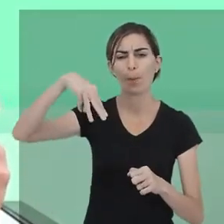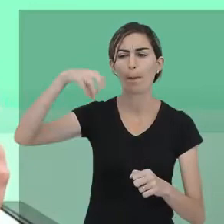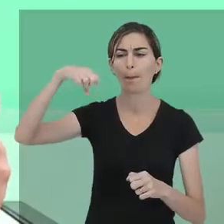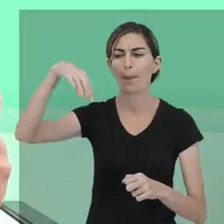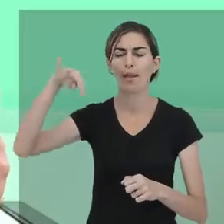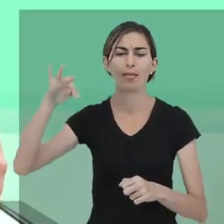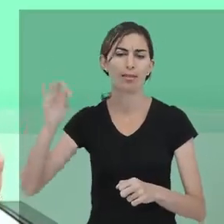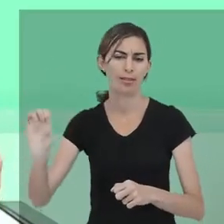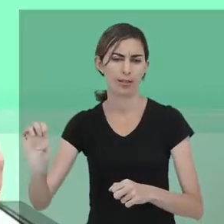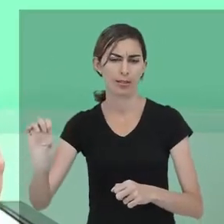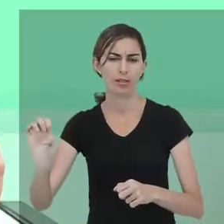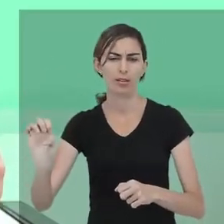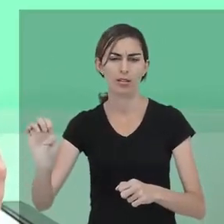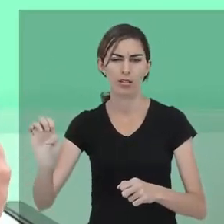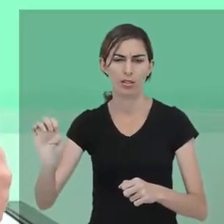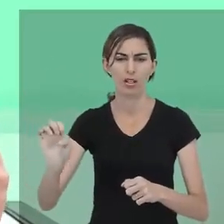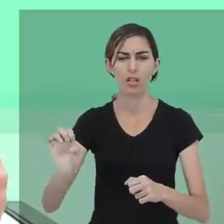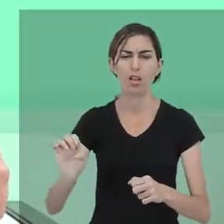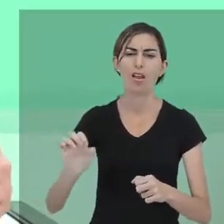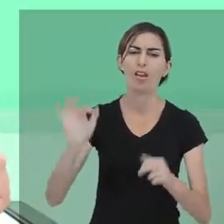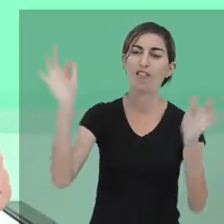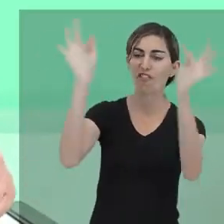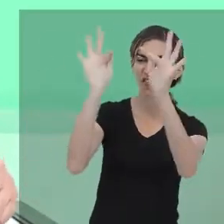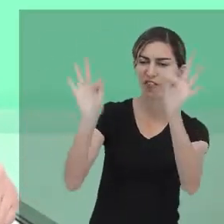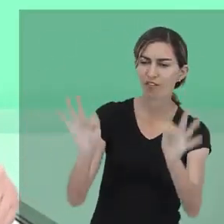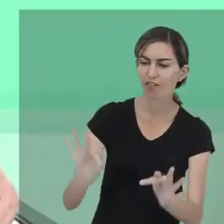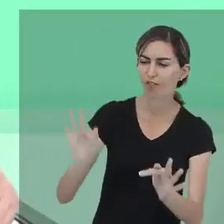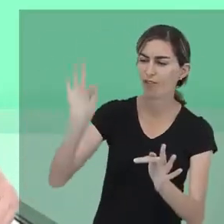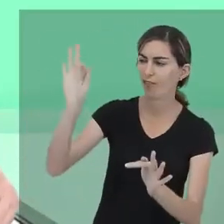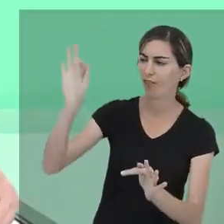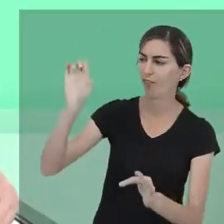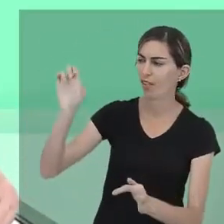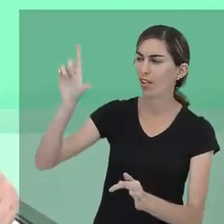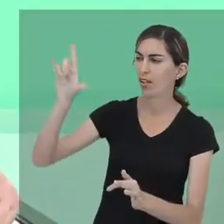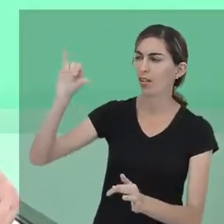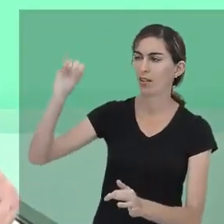né? Mente, felizmente, né?